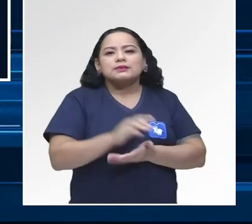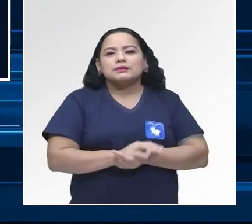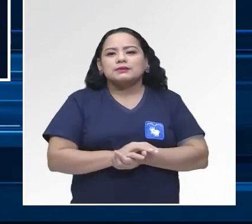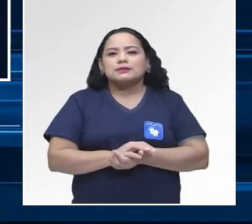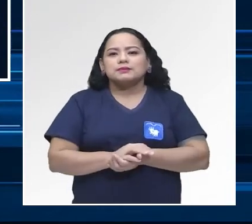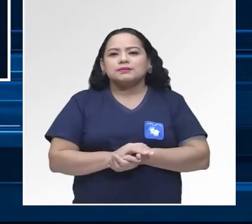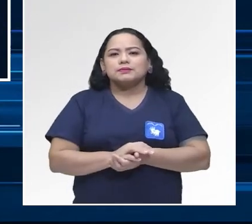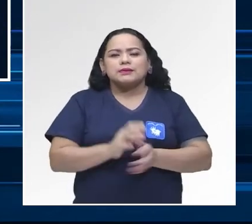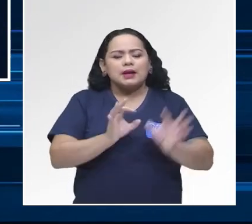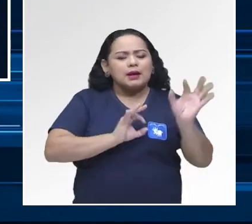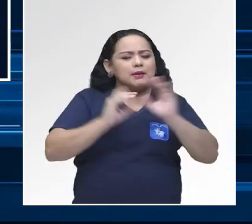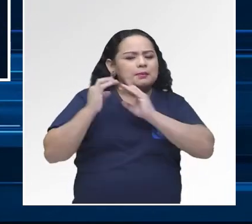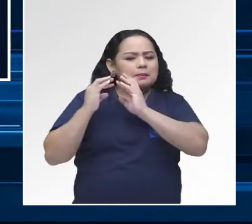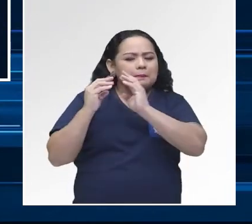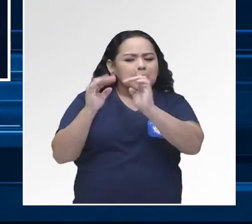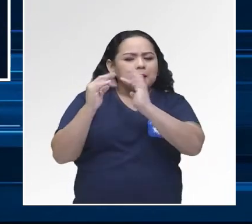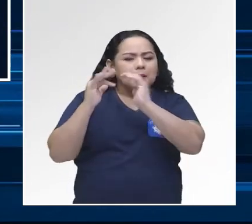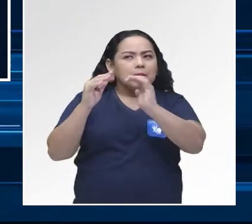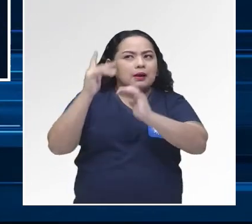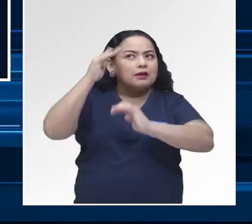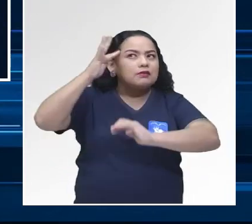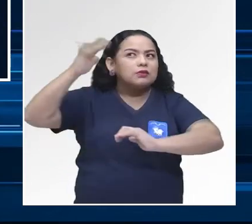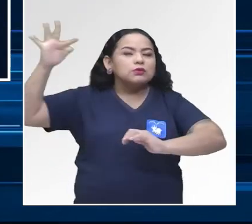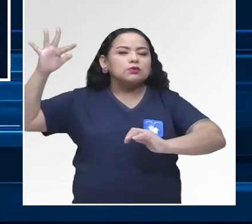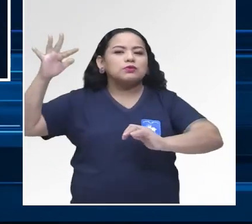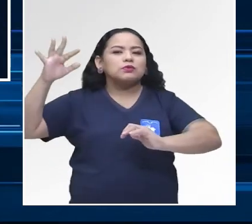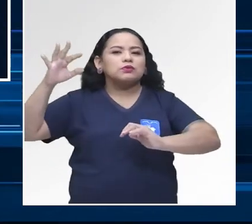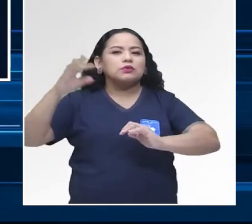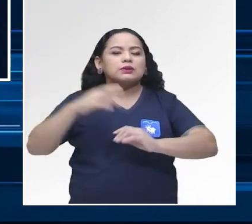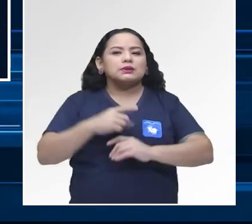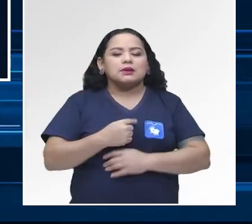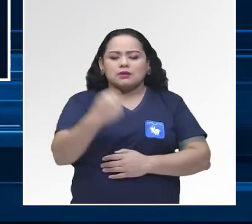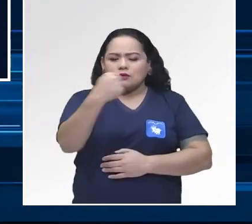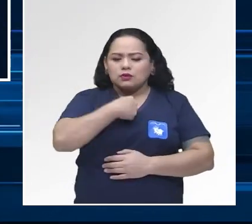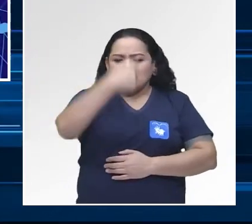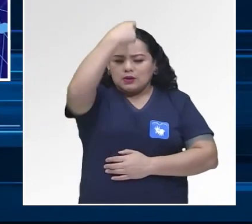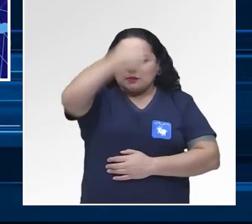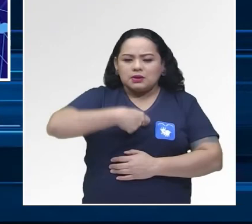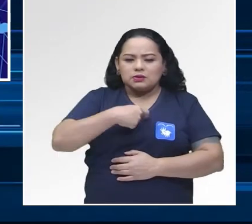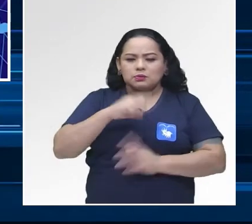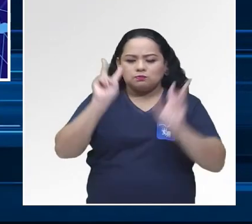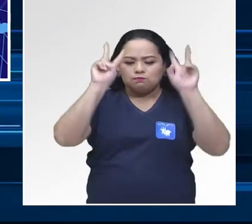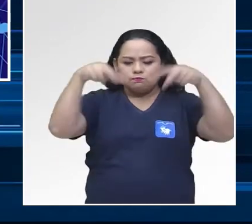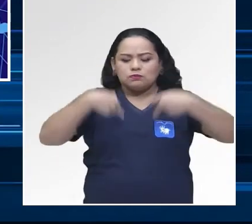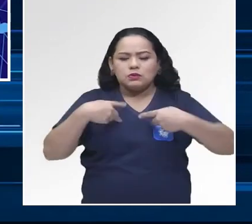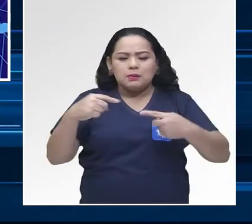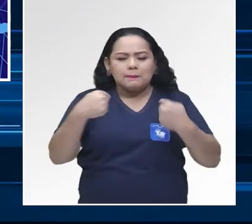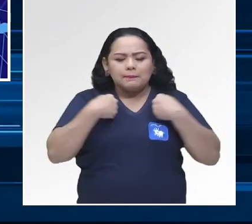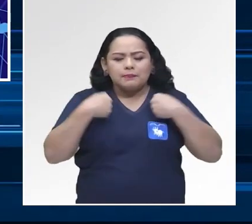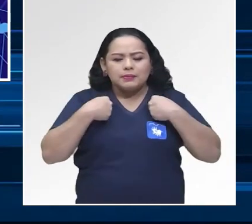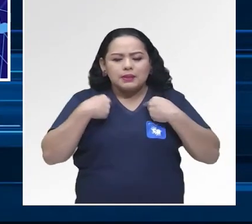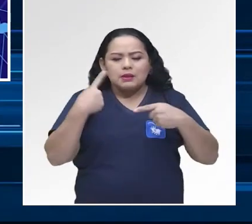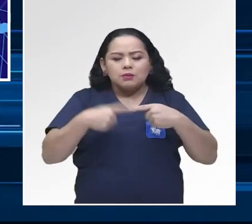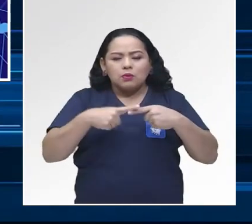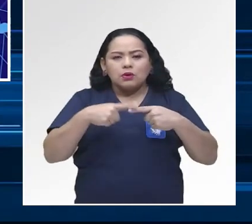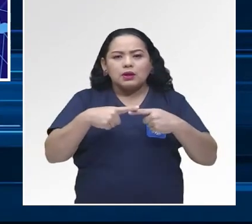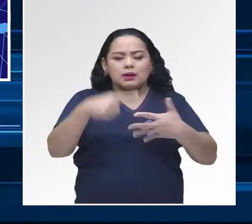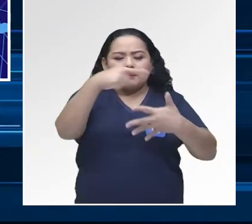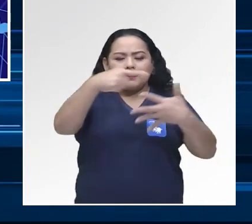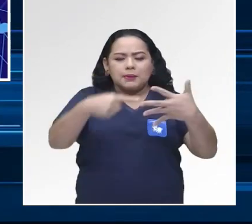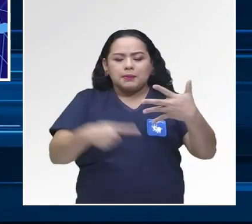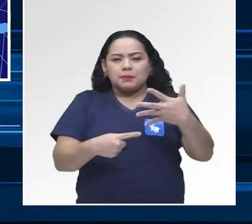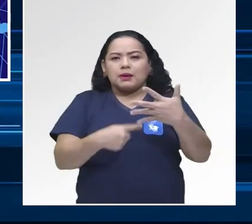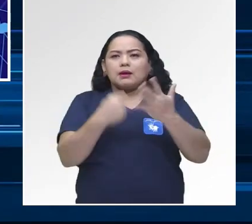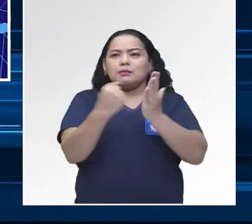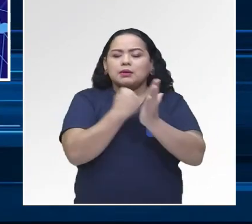no processo do filosofar, você se coloca para si mesmo essas questões, né? Então, isso é a